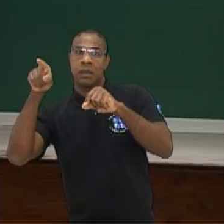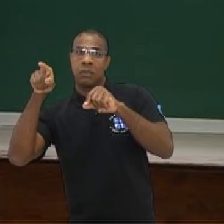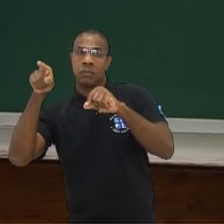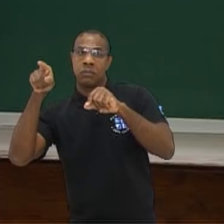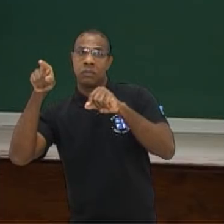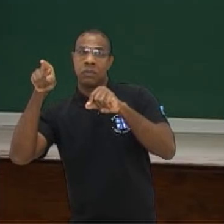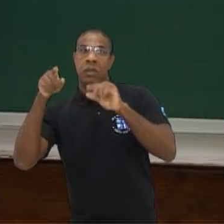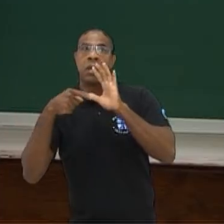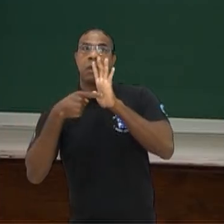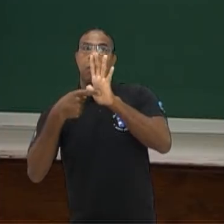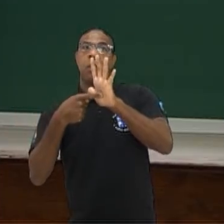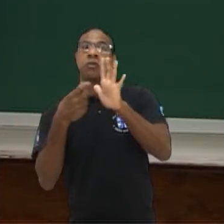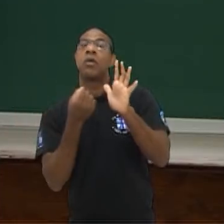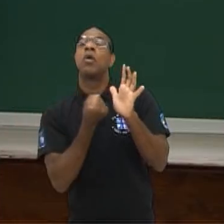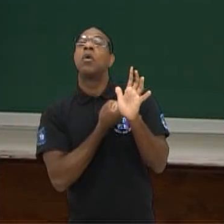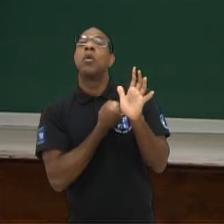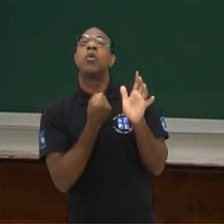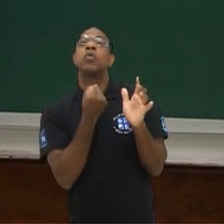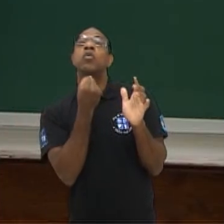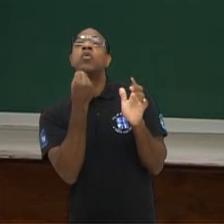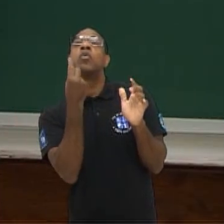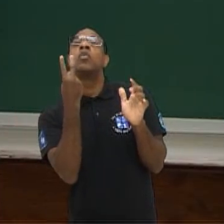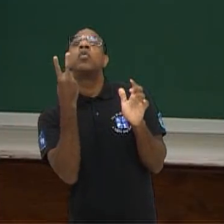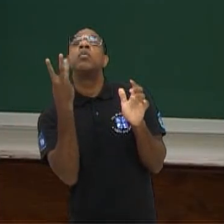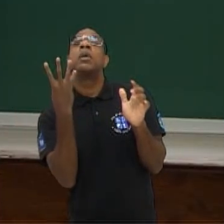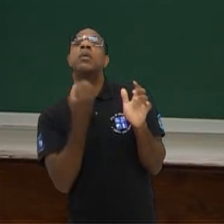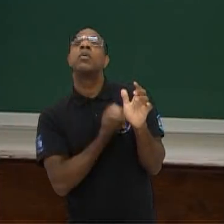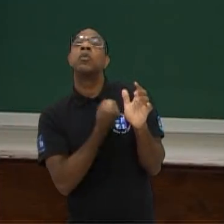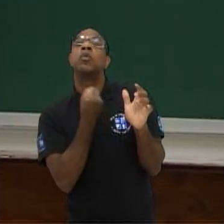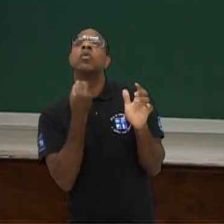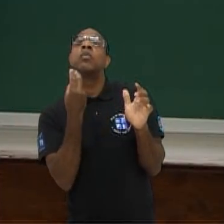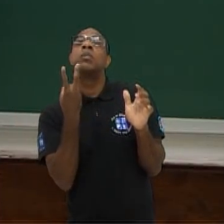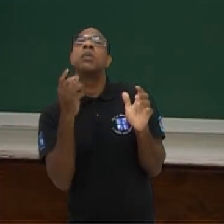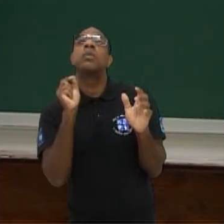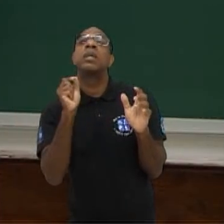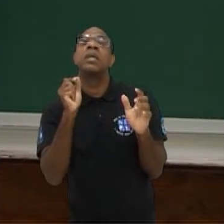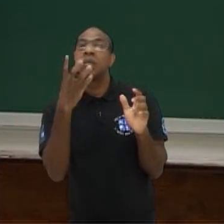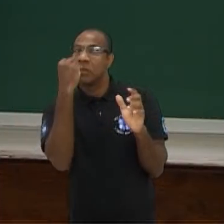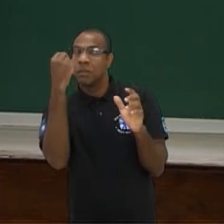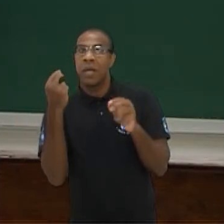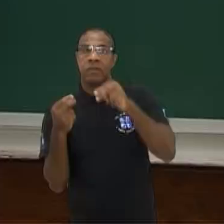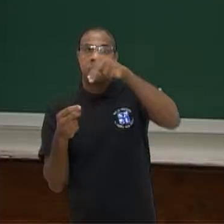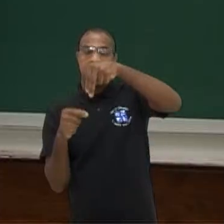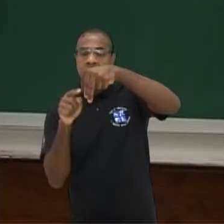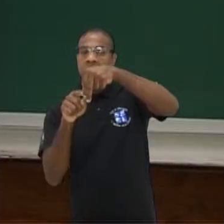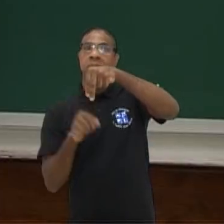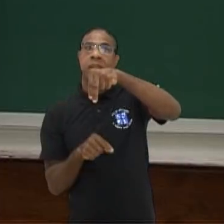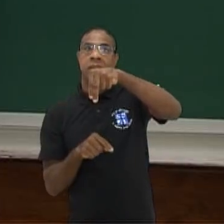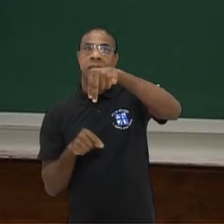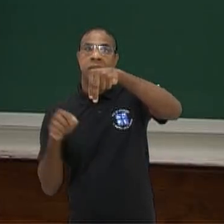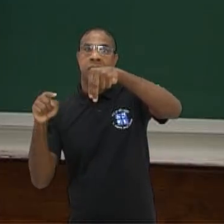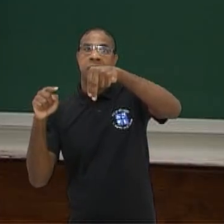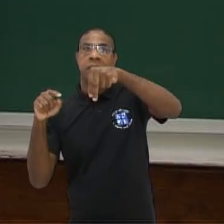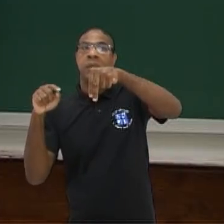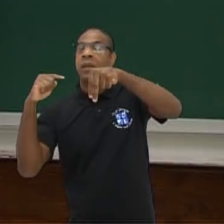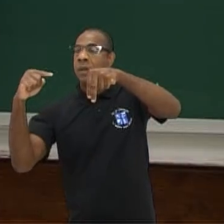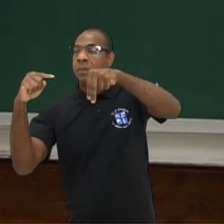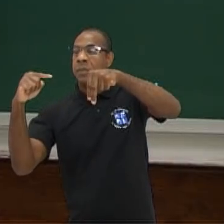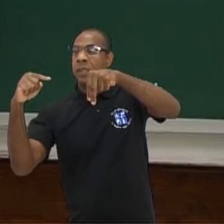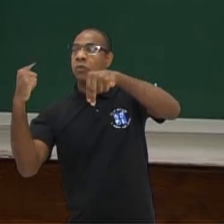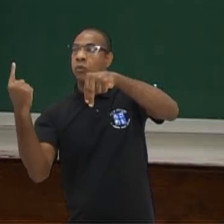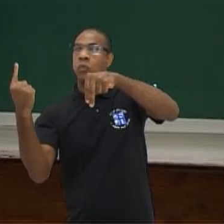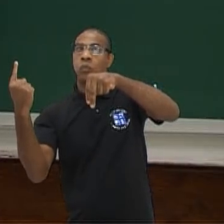número de imagens. Mas percebam que a gente vai ter aquele menos 1. Por que eu tenho que tirar aquele menos 1? Porque aquele é o